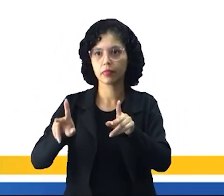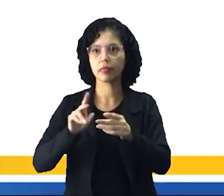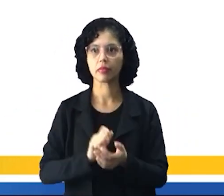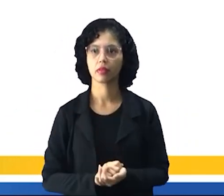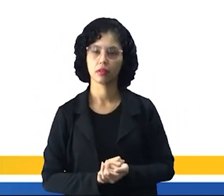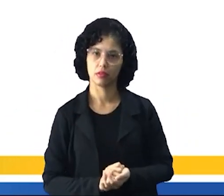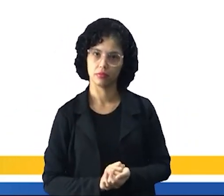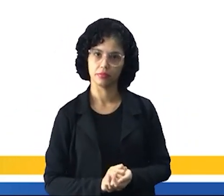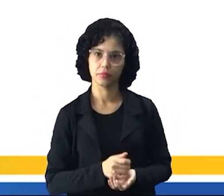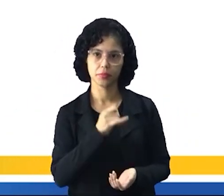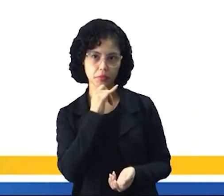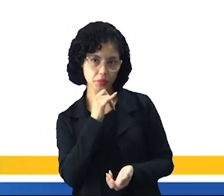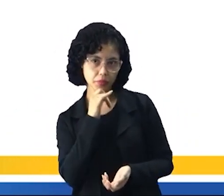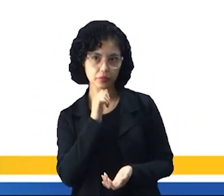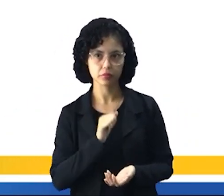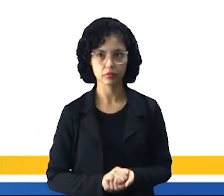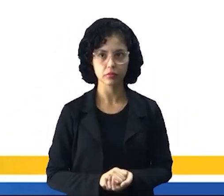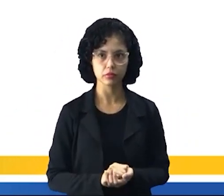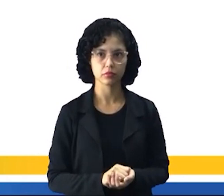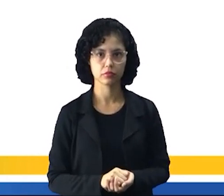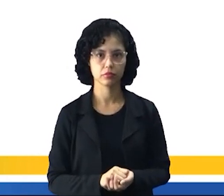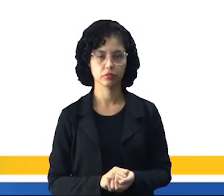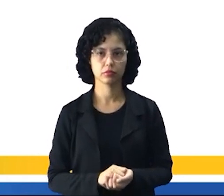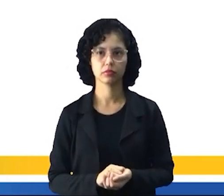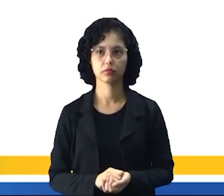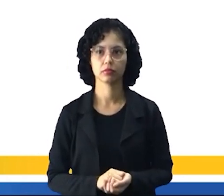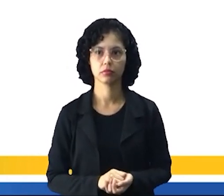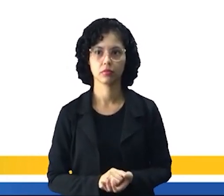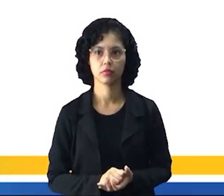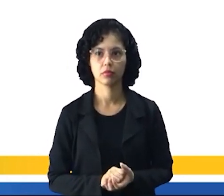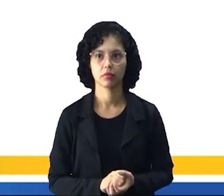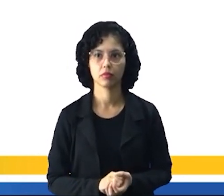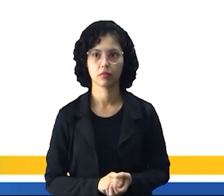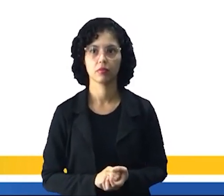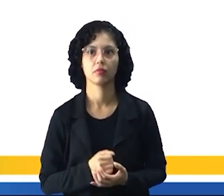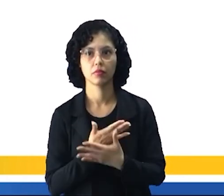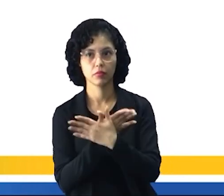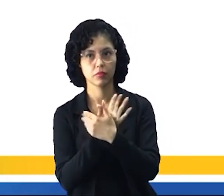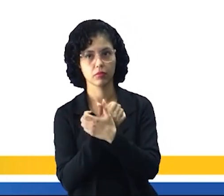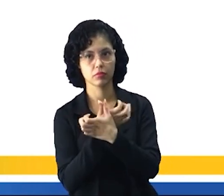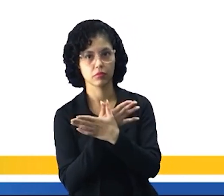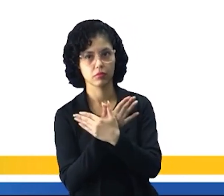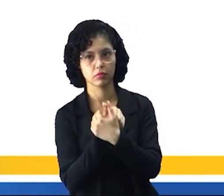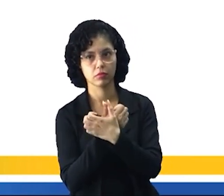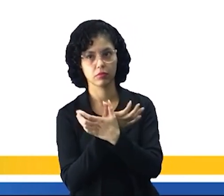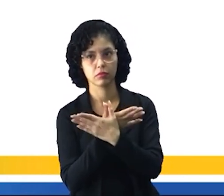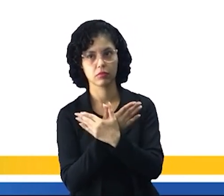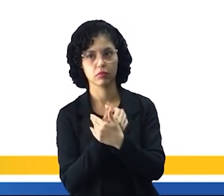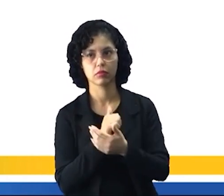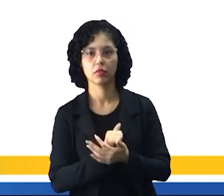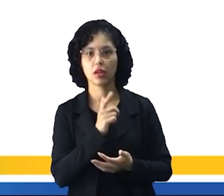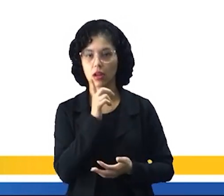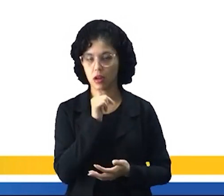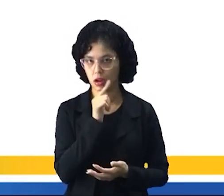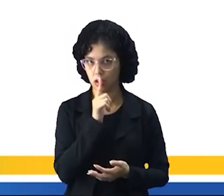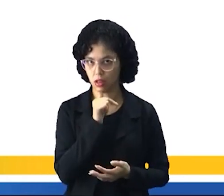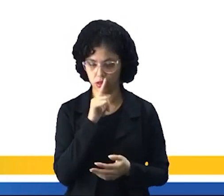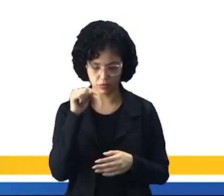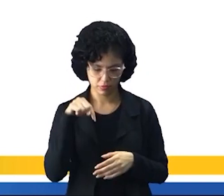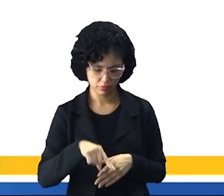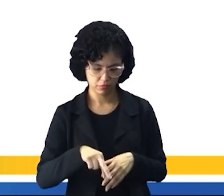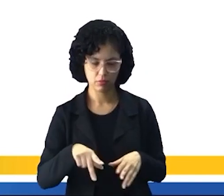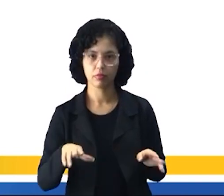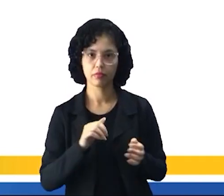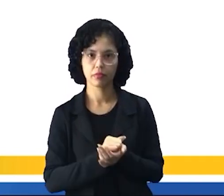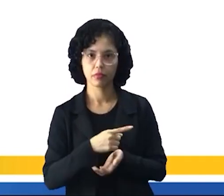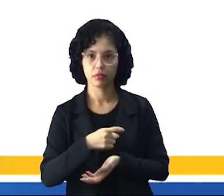vezes, por exemplo, a gente vai ter nas odonatas, né, as libélulas, ela tem uma fase aquática, que a larvinha dela fica dentro